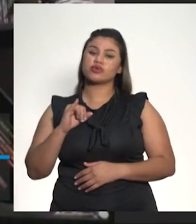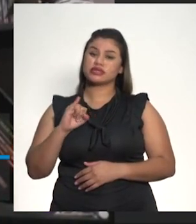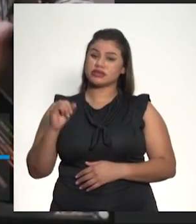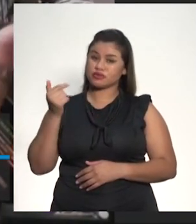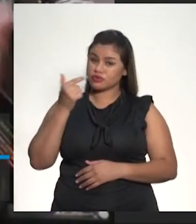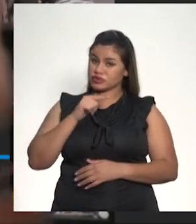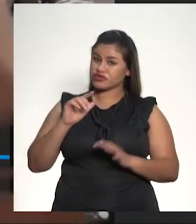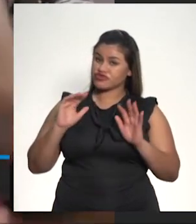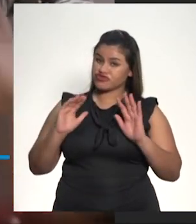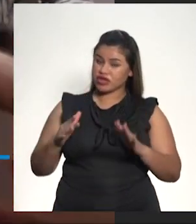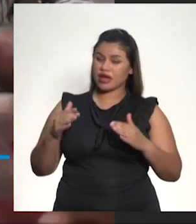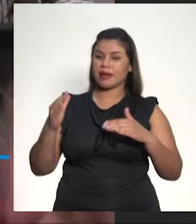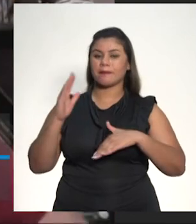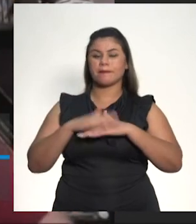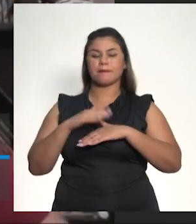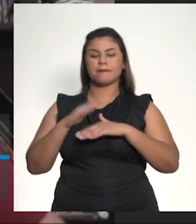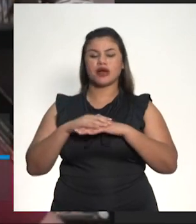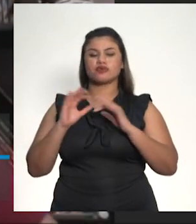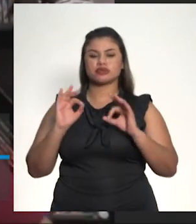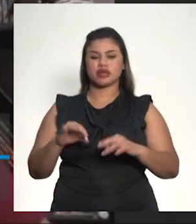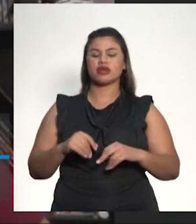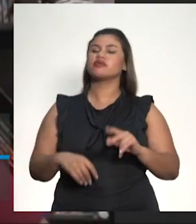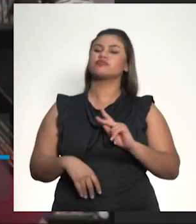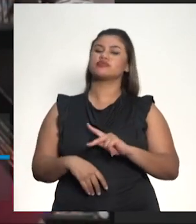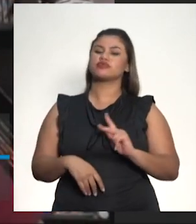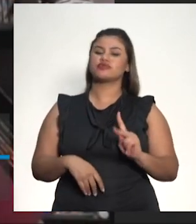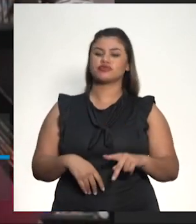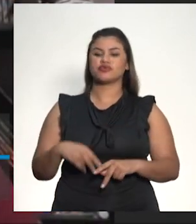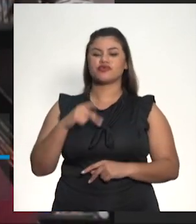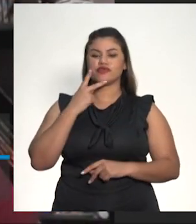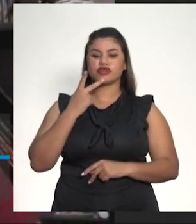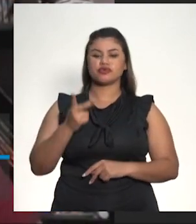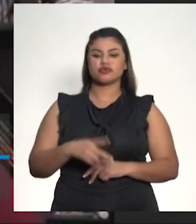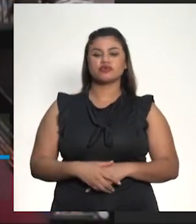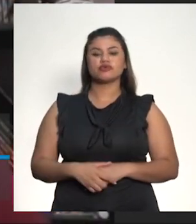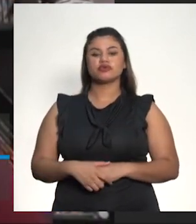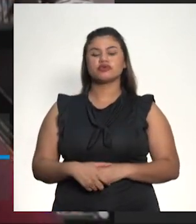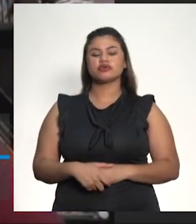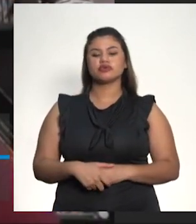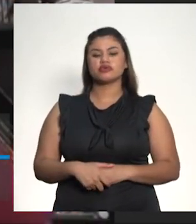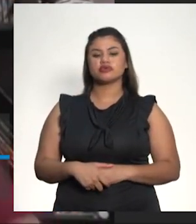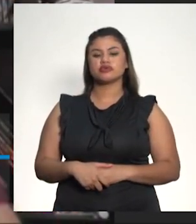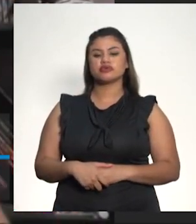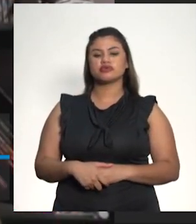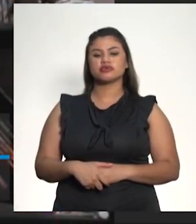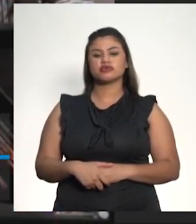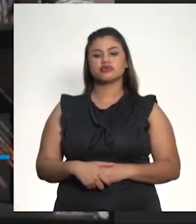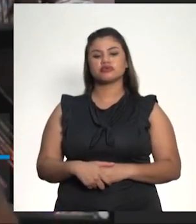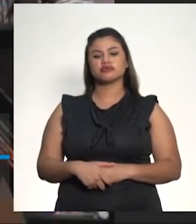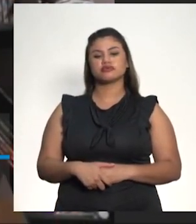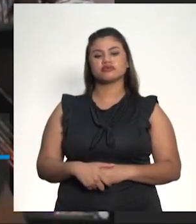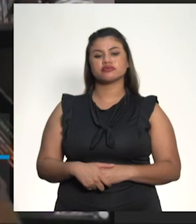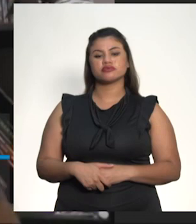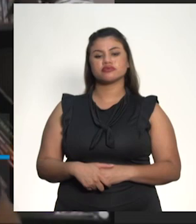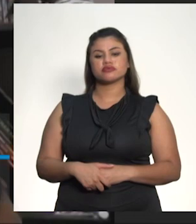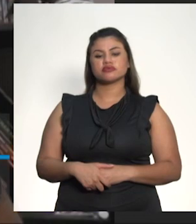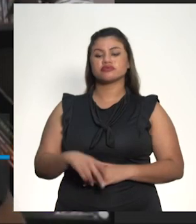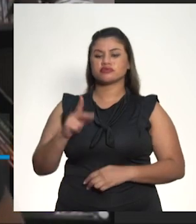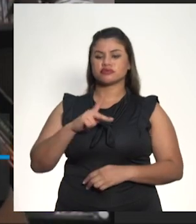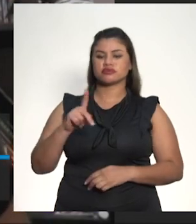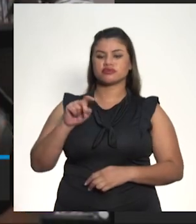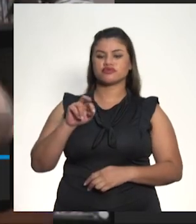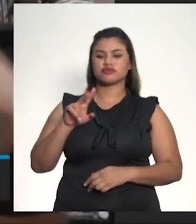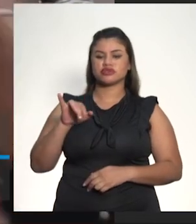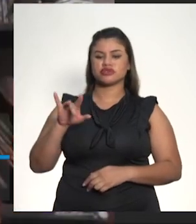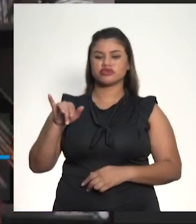conquistados, sejam colocados em prática. Teve um professor aqui que ele colocou, a gente tem que, aqui ó, a professora